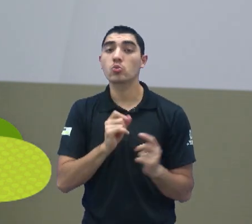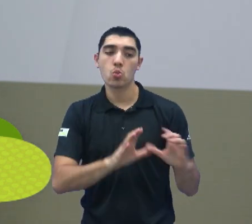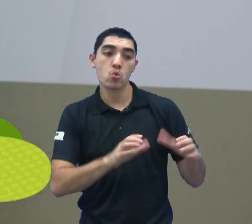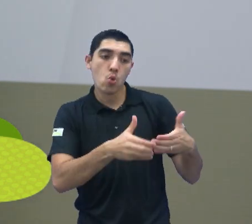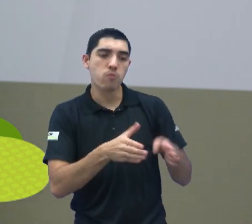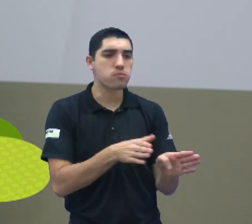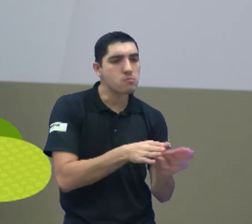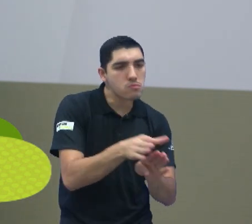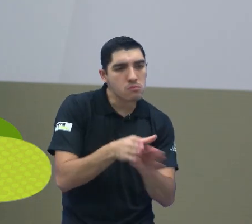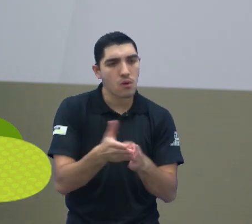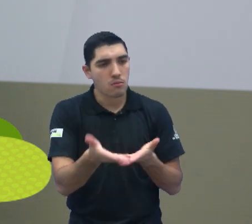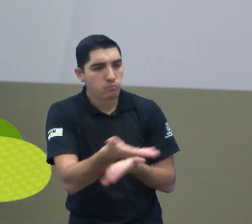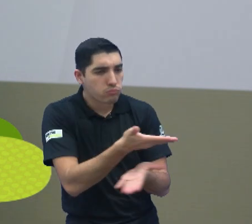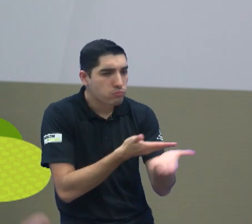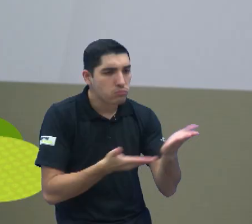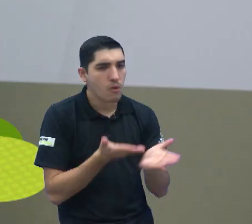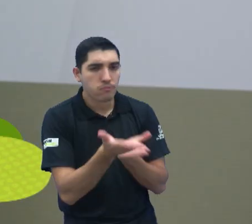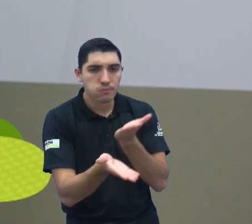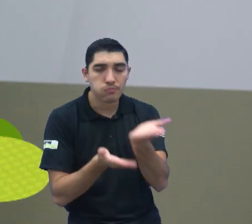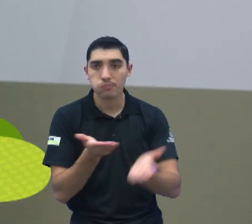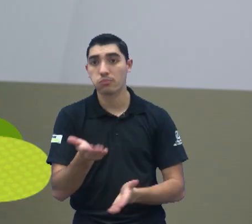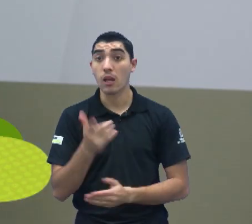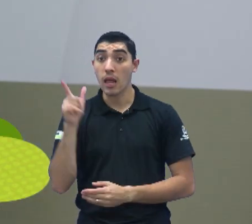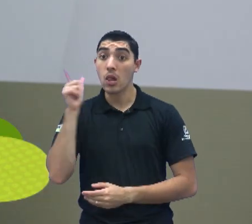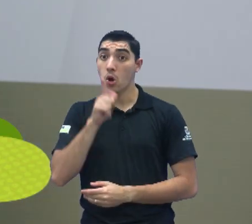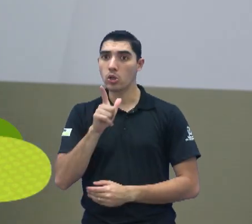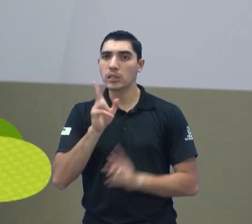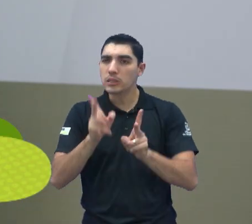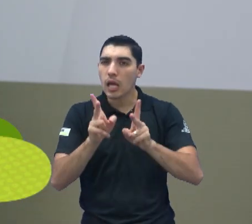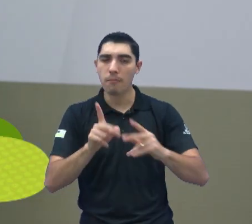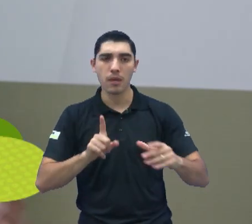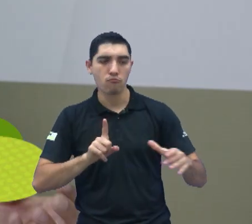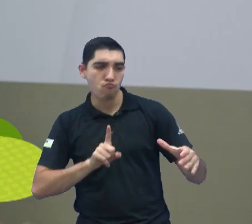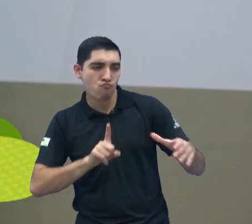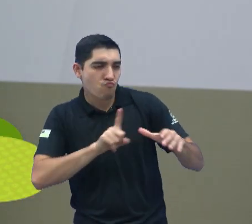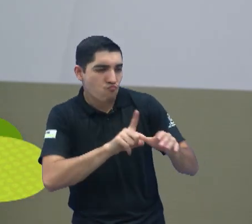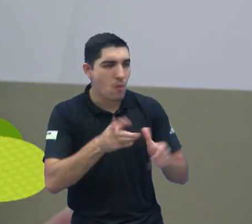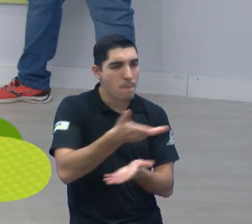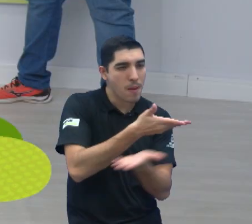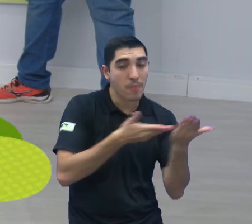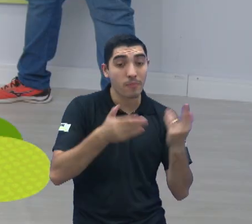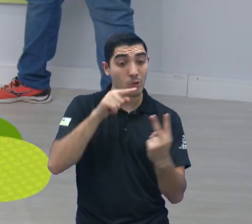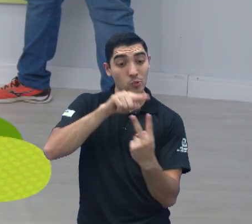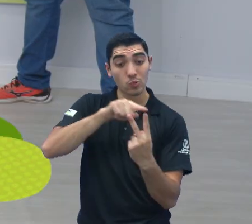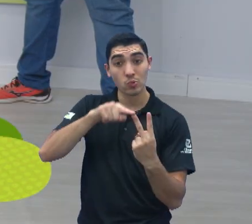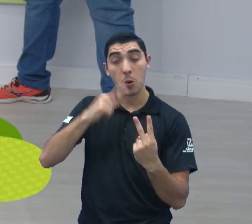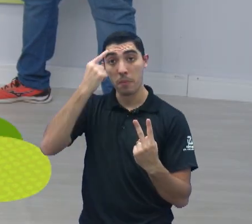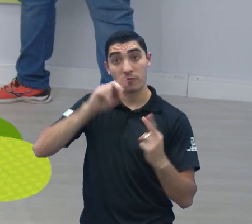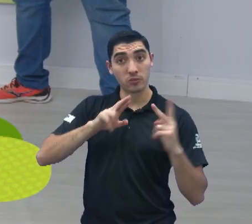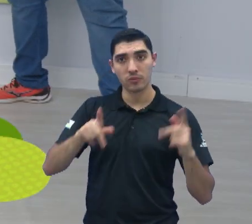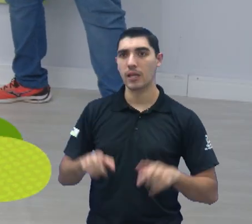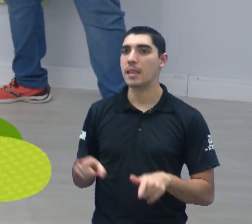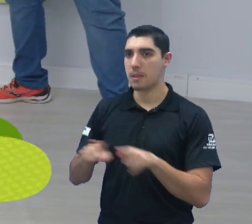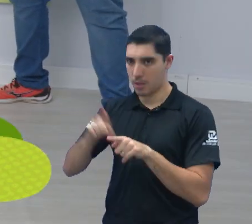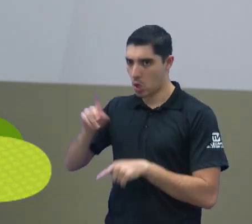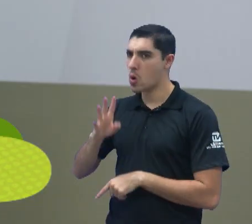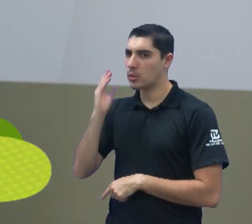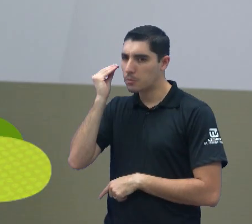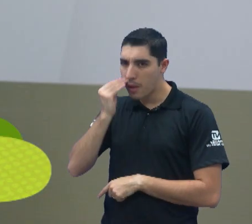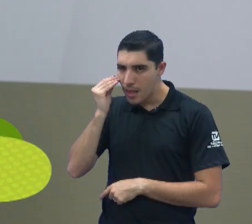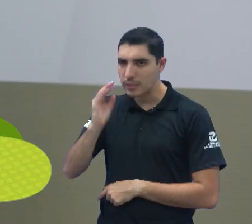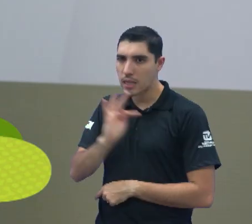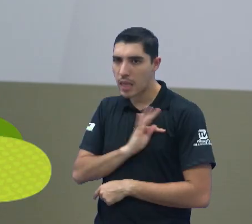Consegue trabalhar essa questão de lidar bem no ambiente. Então eram perfis muito diferentes que eu aprendi muita coisa. Também, né? Muita coisa. O Sérgio Negrão é